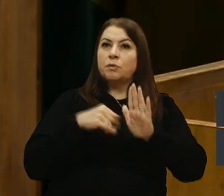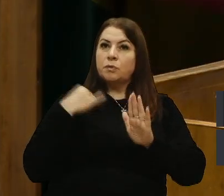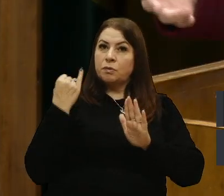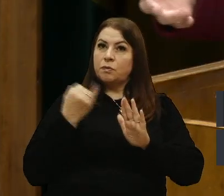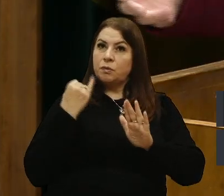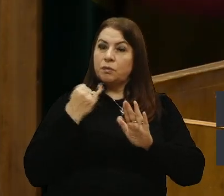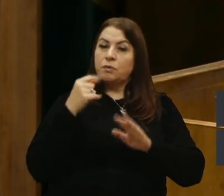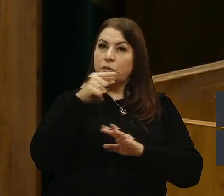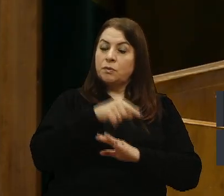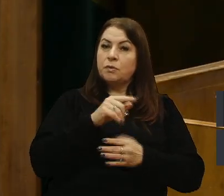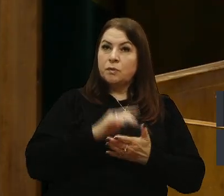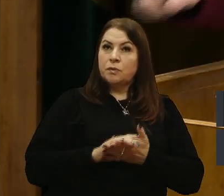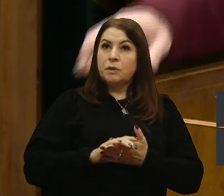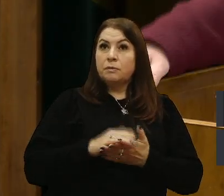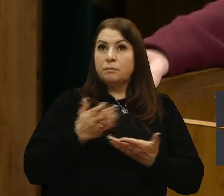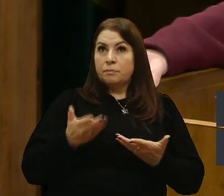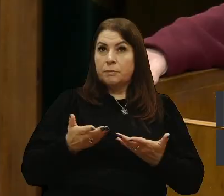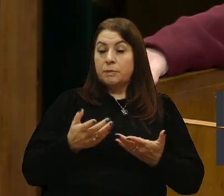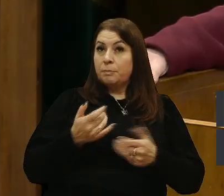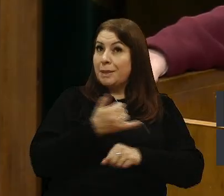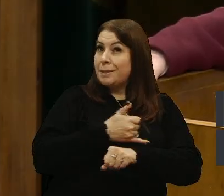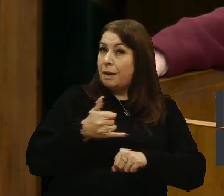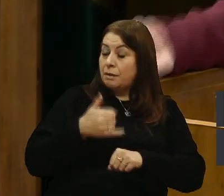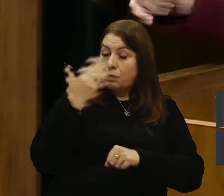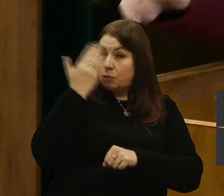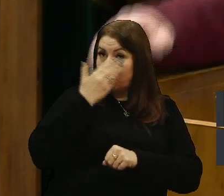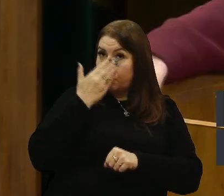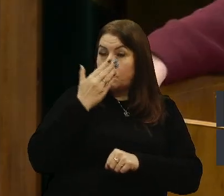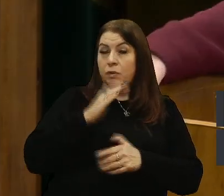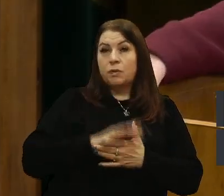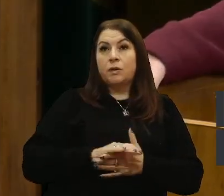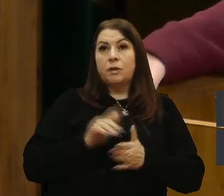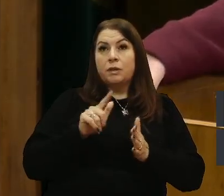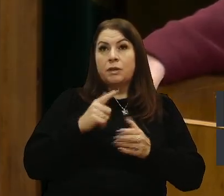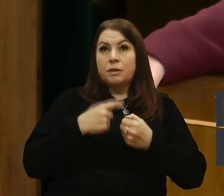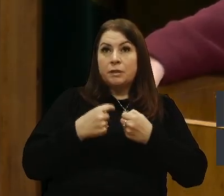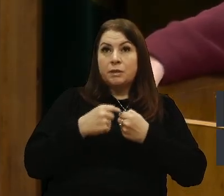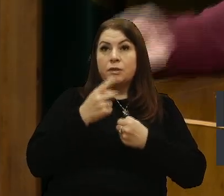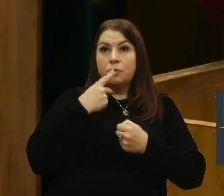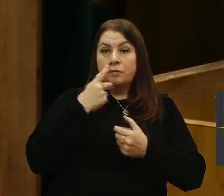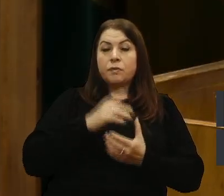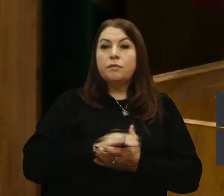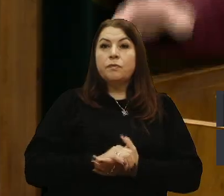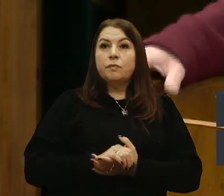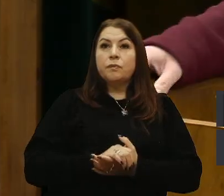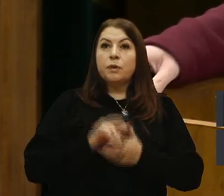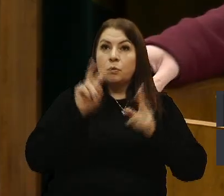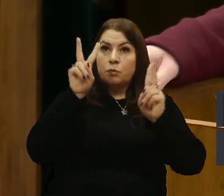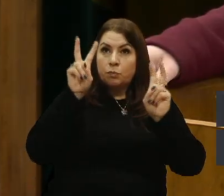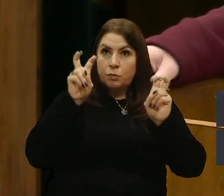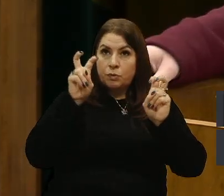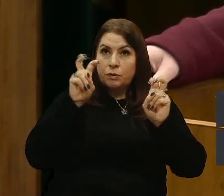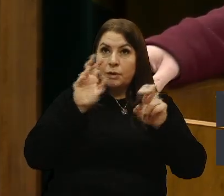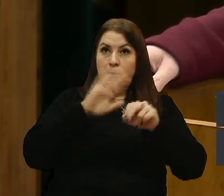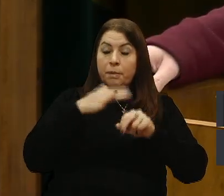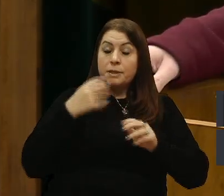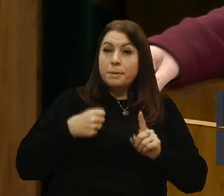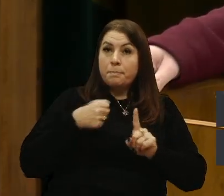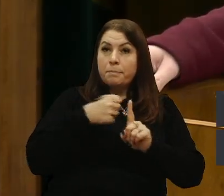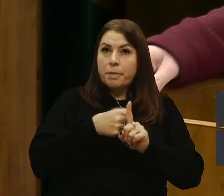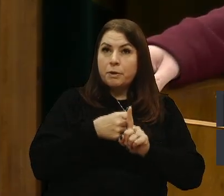se não trouxesse, daqui a pouco passaria despercebido, né, na nossa cidade. Ela fala o seguinte, o título é Mais